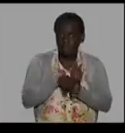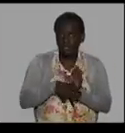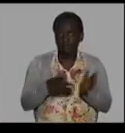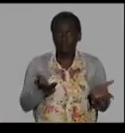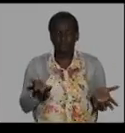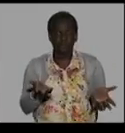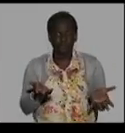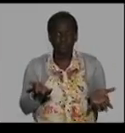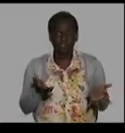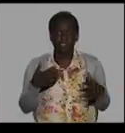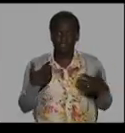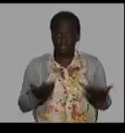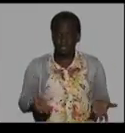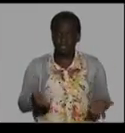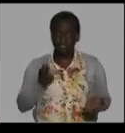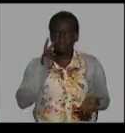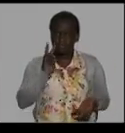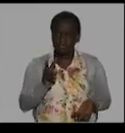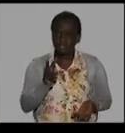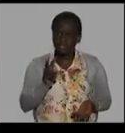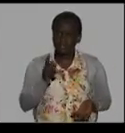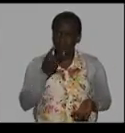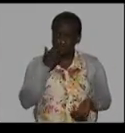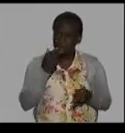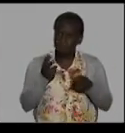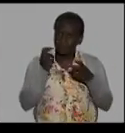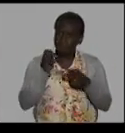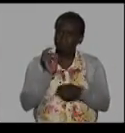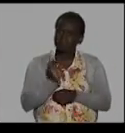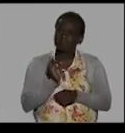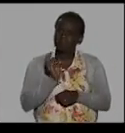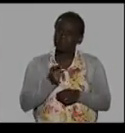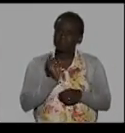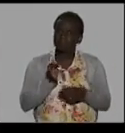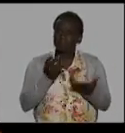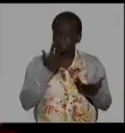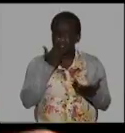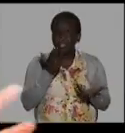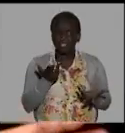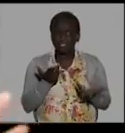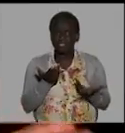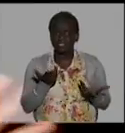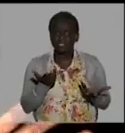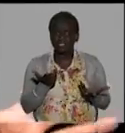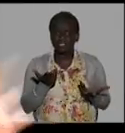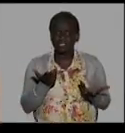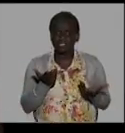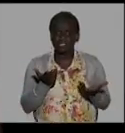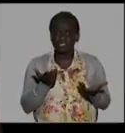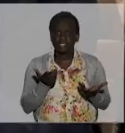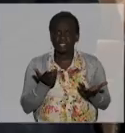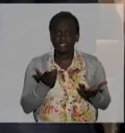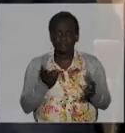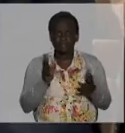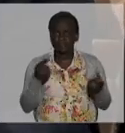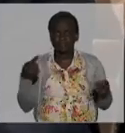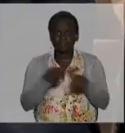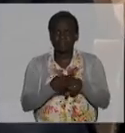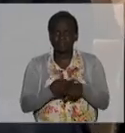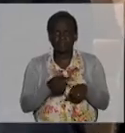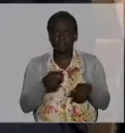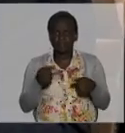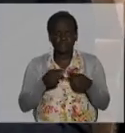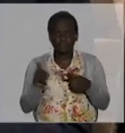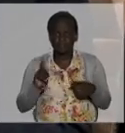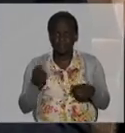europeus, sabe, assim, então isso começou a me chamar a atenção, porque era uma coisa meio... Uma coisa de dicotômica,